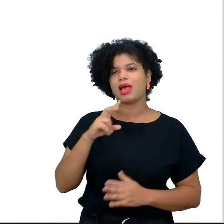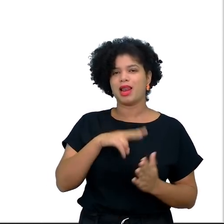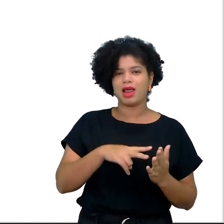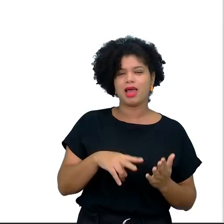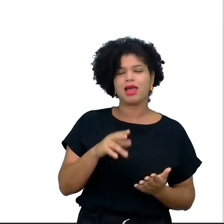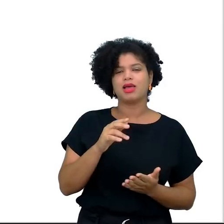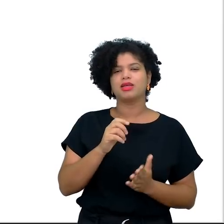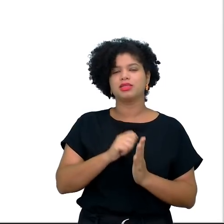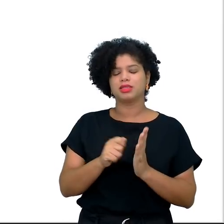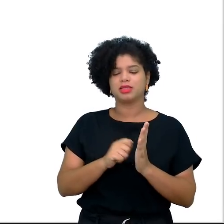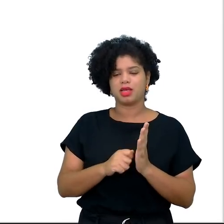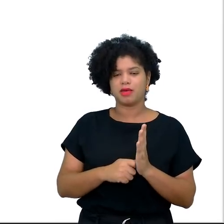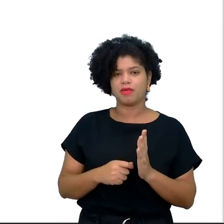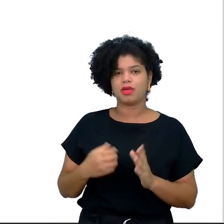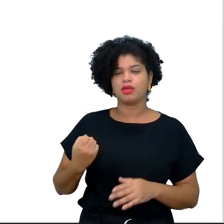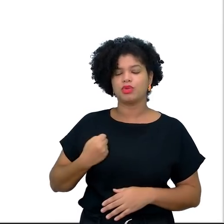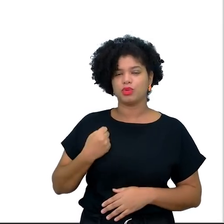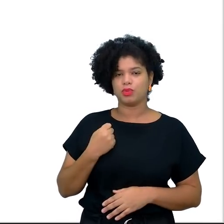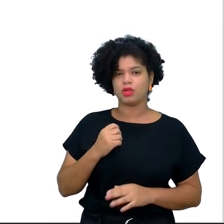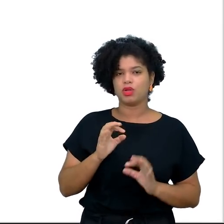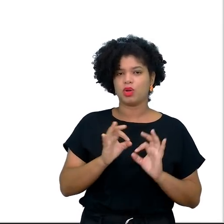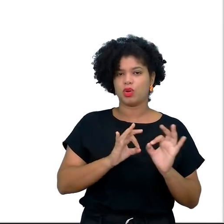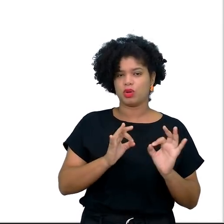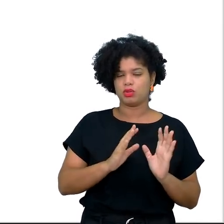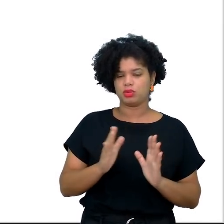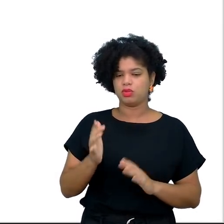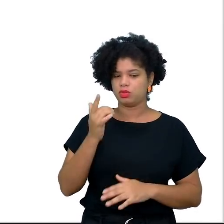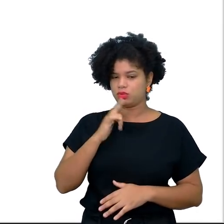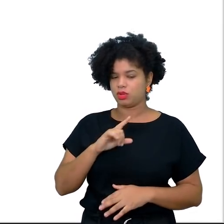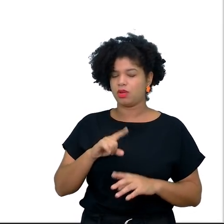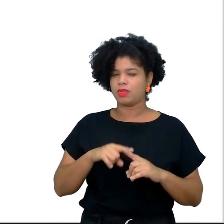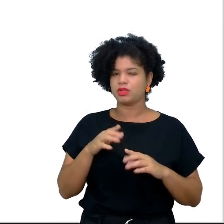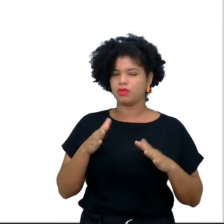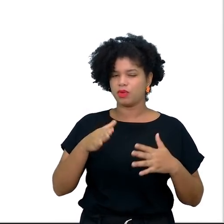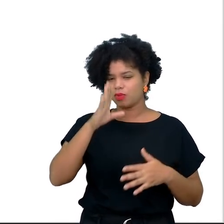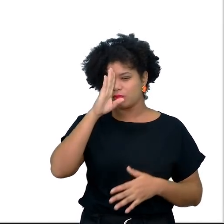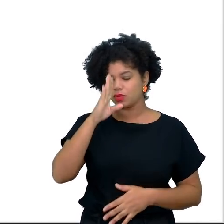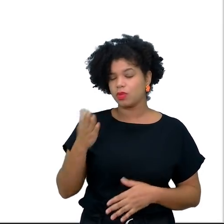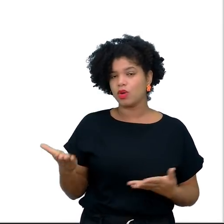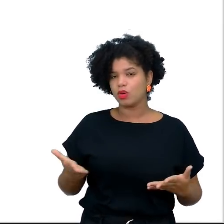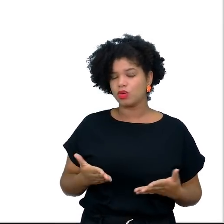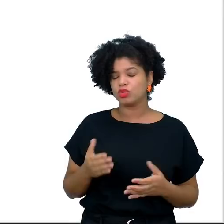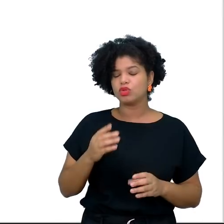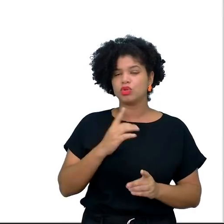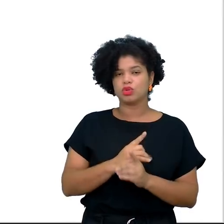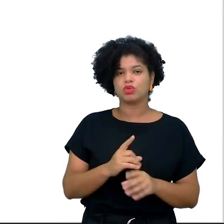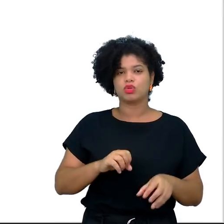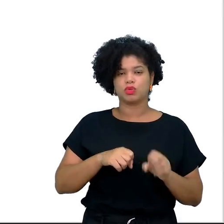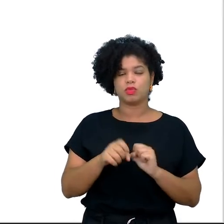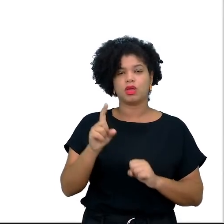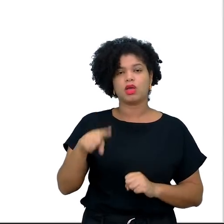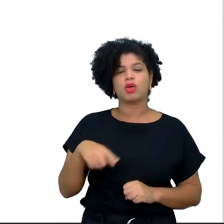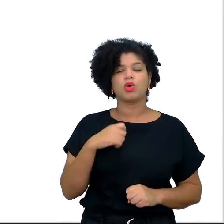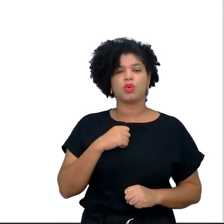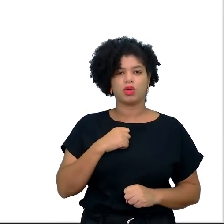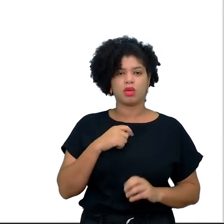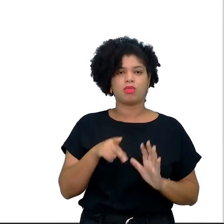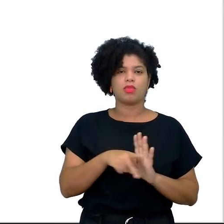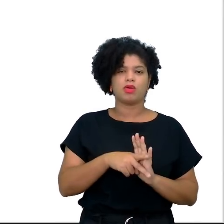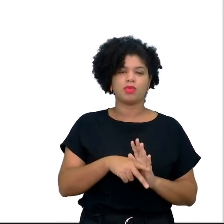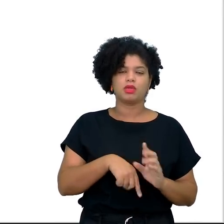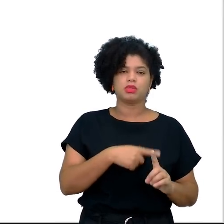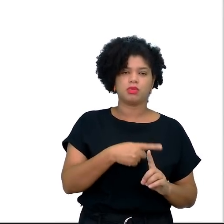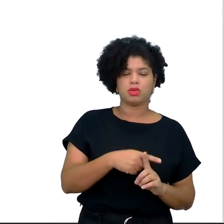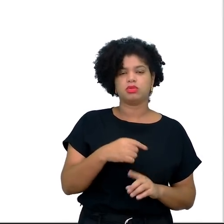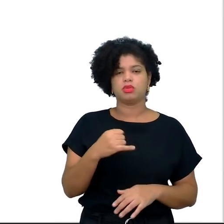escrever, sequenciar e ordenar números. Mas vocês puderam observar que o foco do nosso encontro formativo, elas são as operações do campo aditivo, né, com